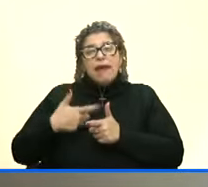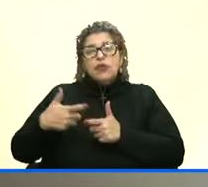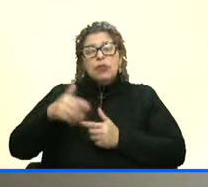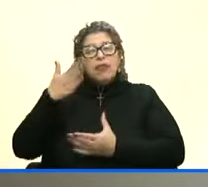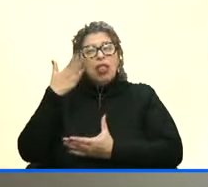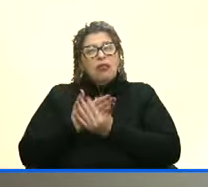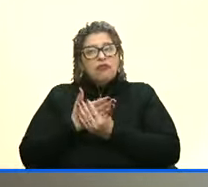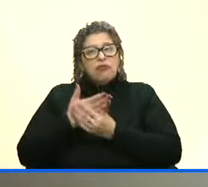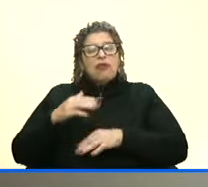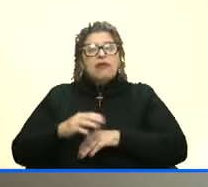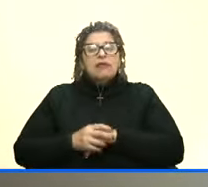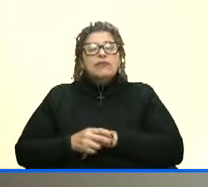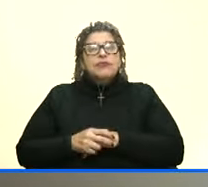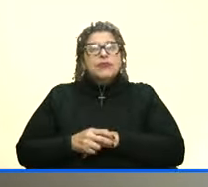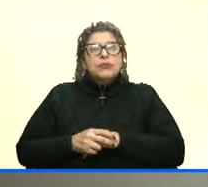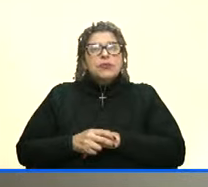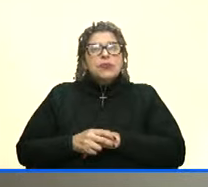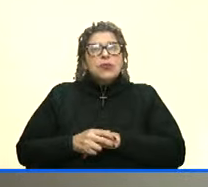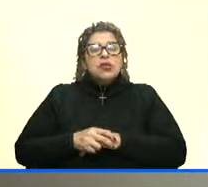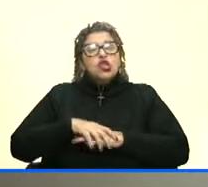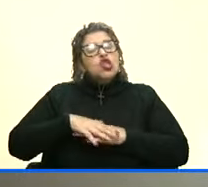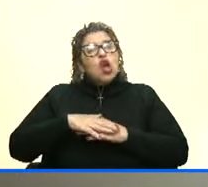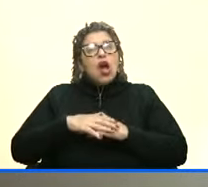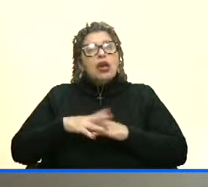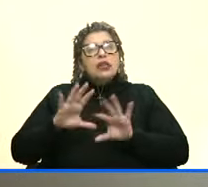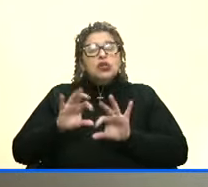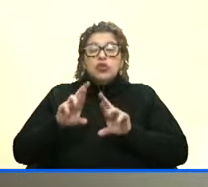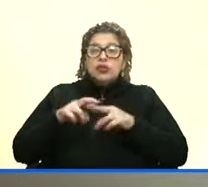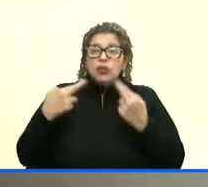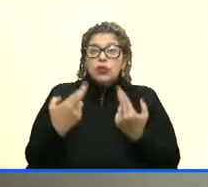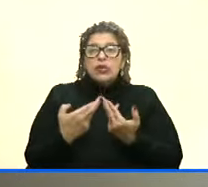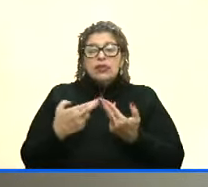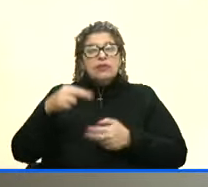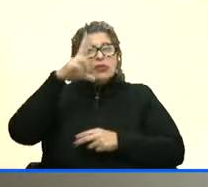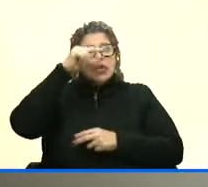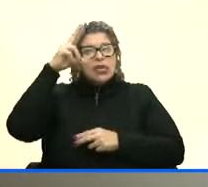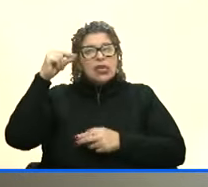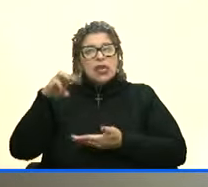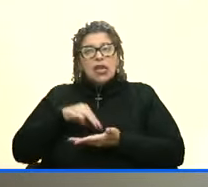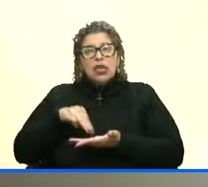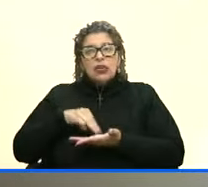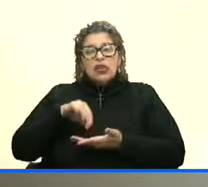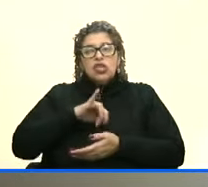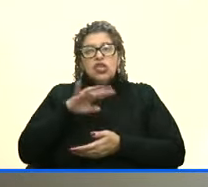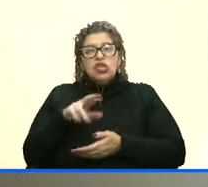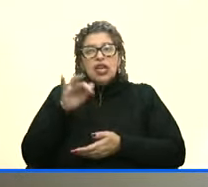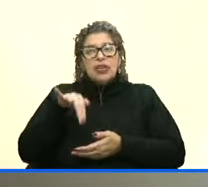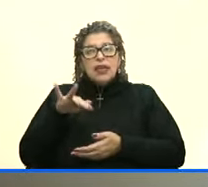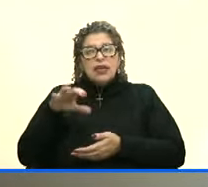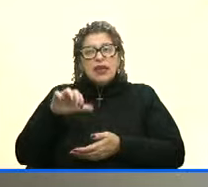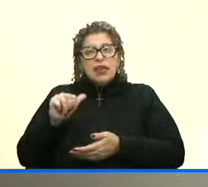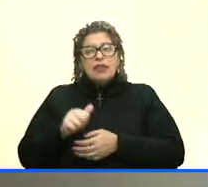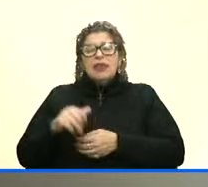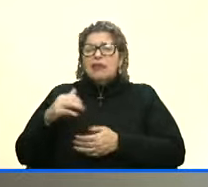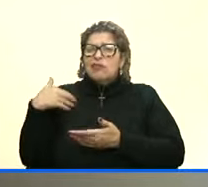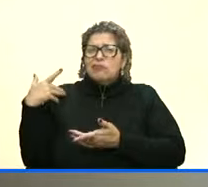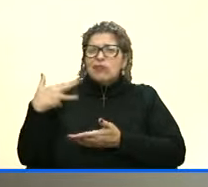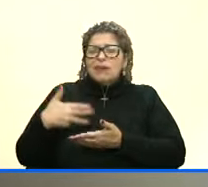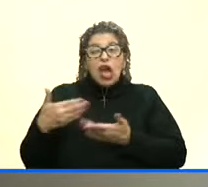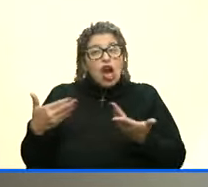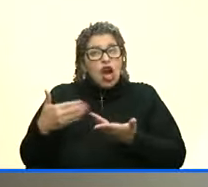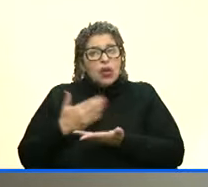processos judiciais, nós nos reunimos com a secretária de Educação, a Janaína Garrodino, desde o início do ano